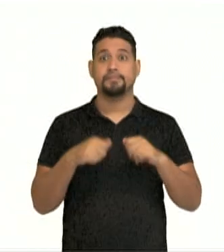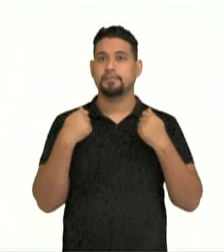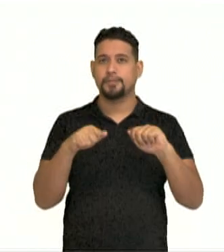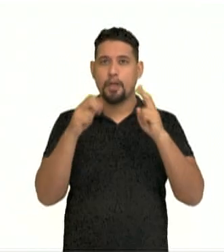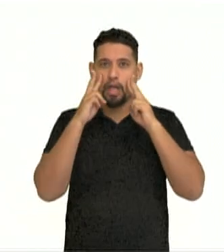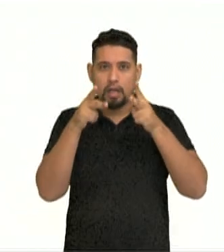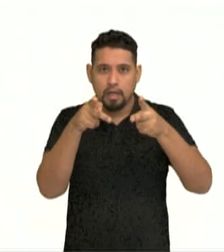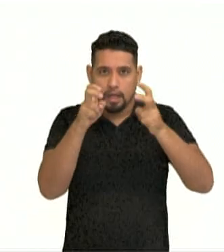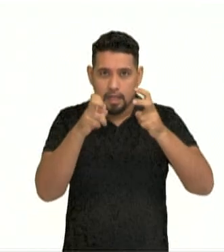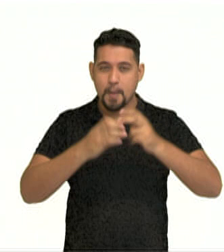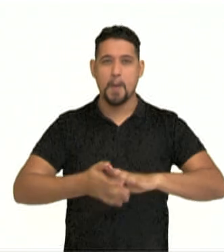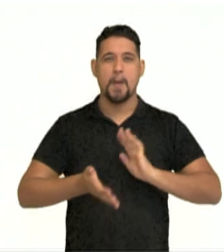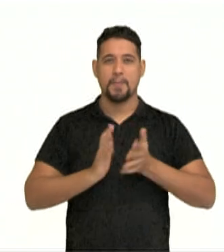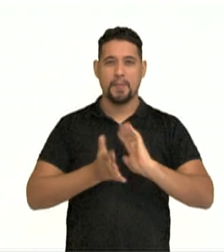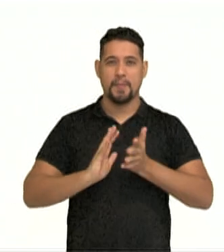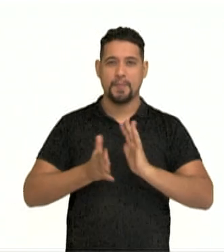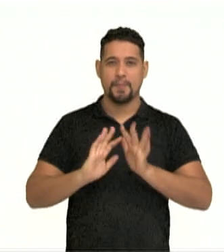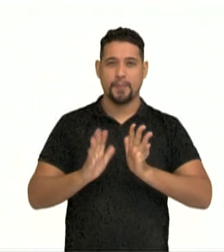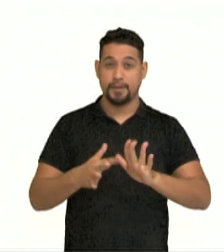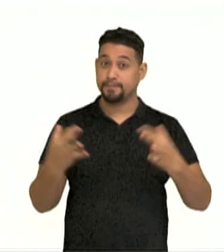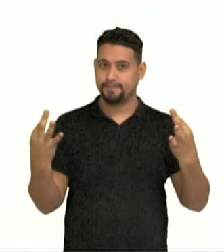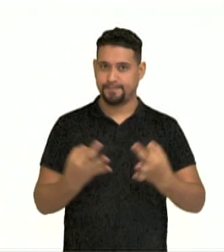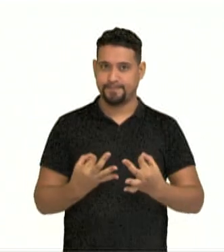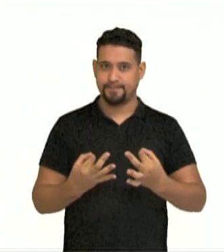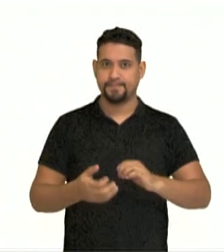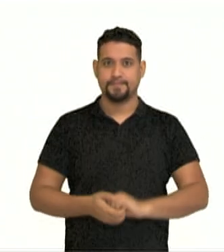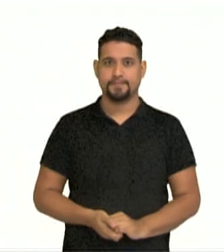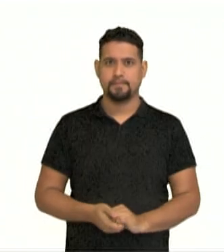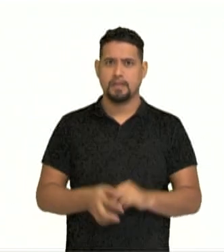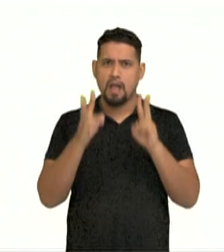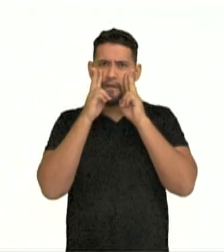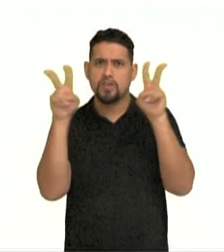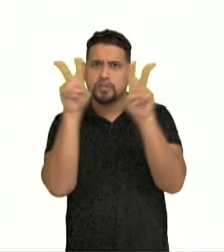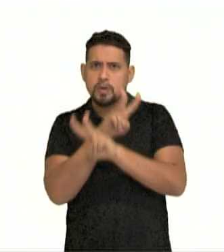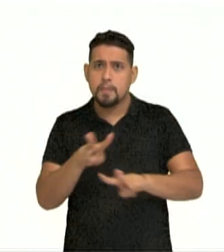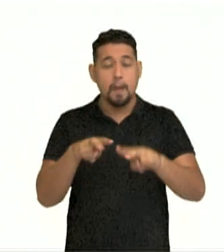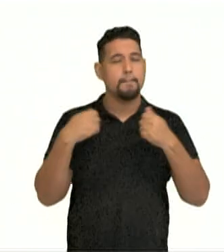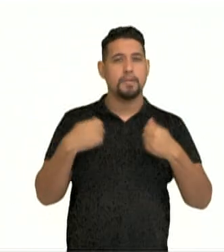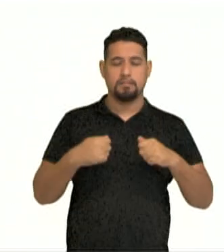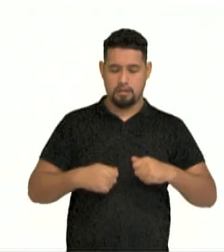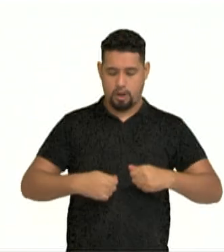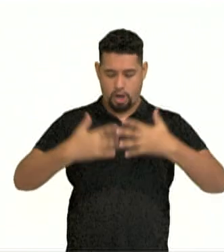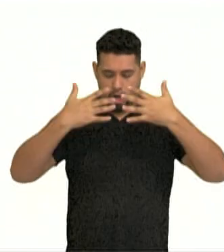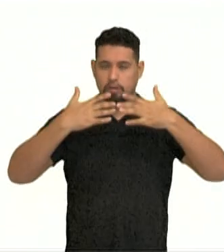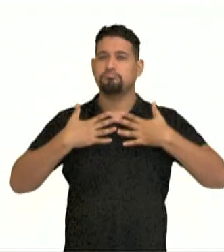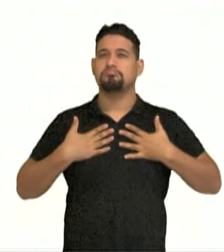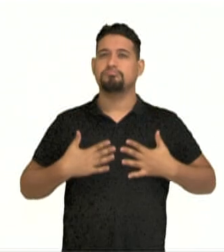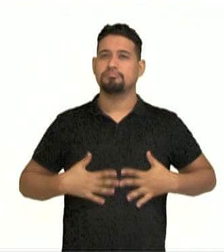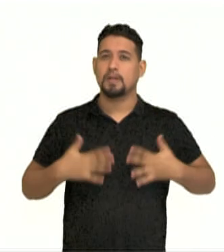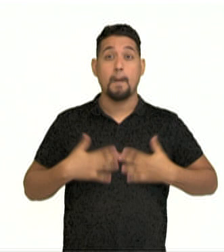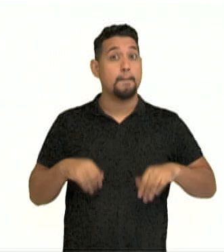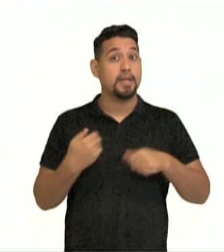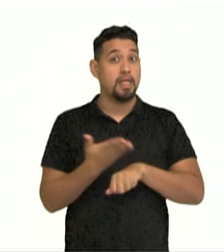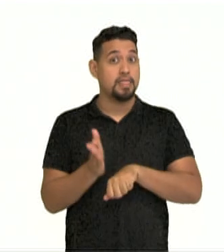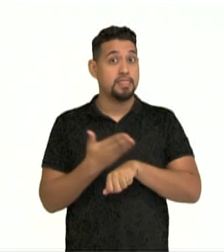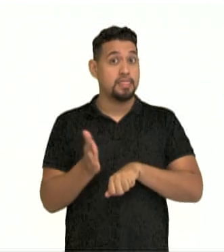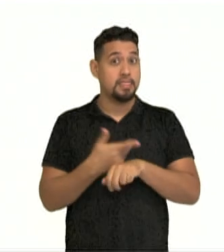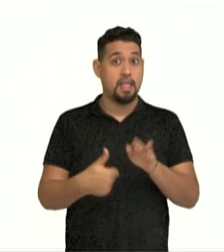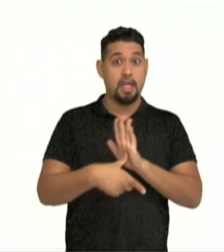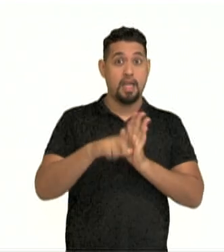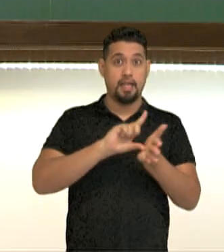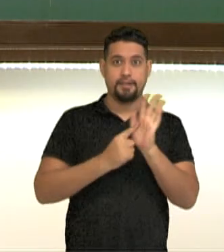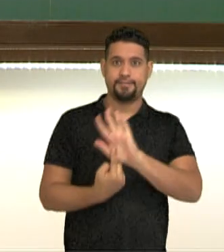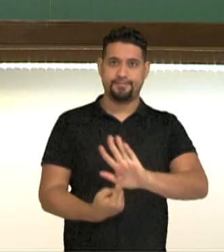tem que dialogar com a plateia. A fisionomia deve estar tranquila, você precisa treinar antes da